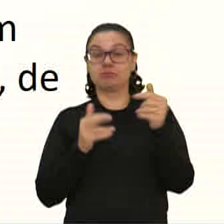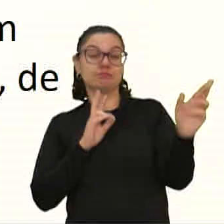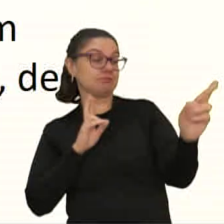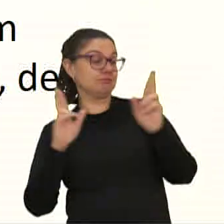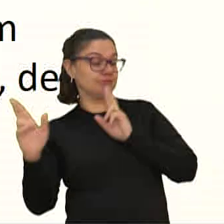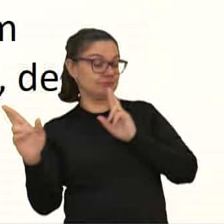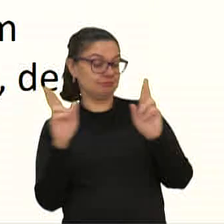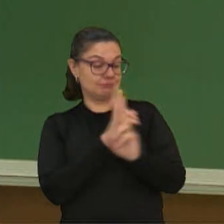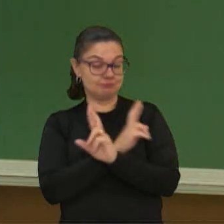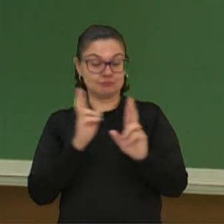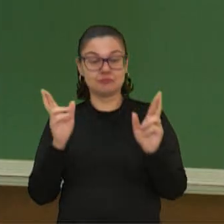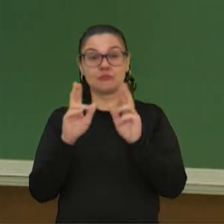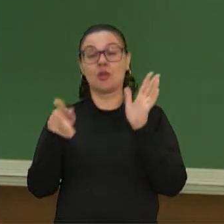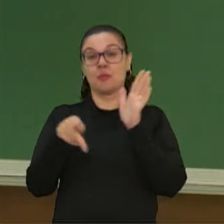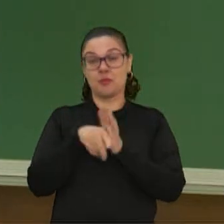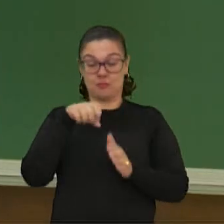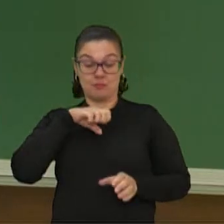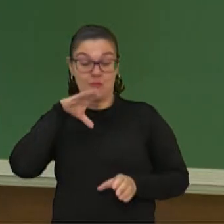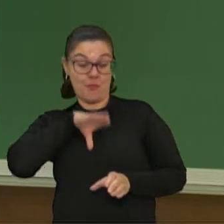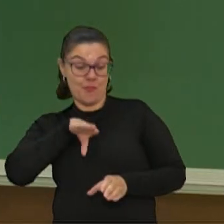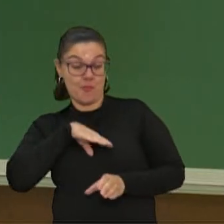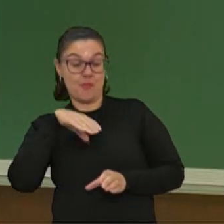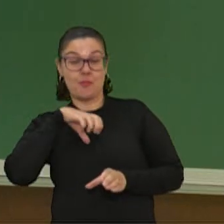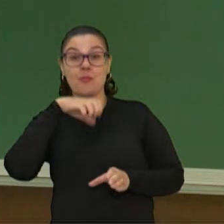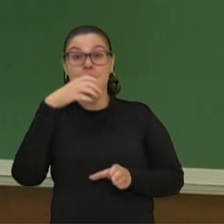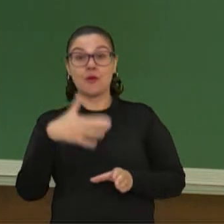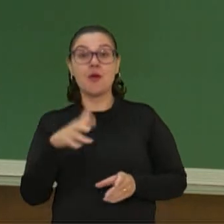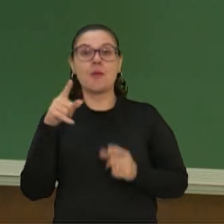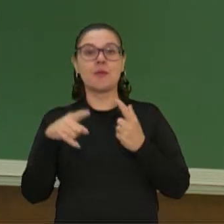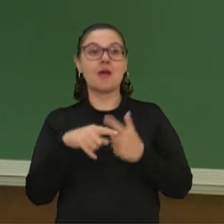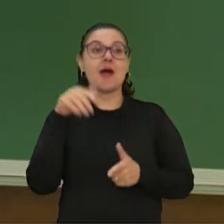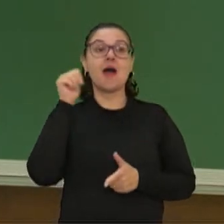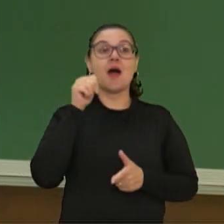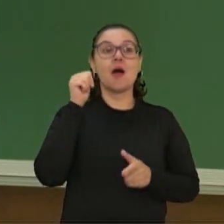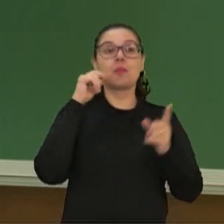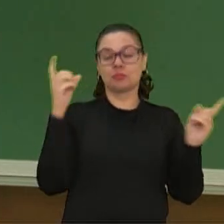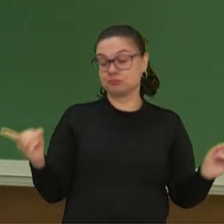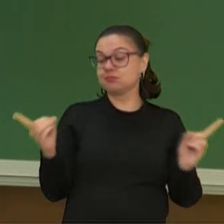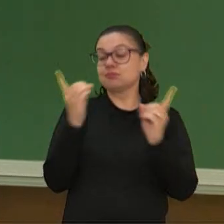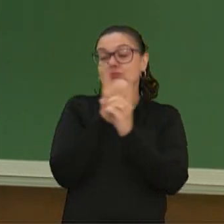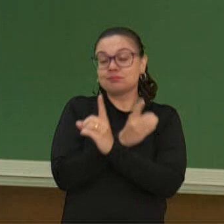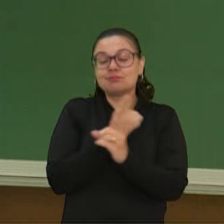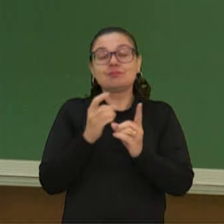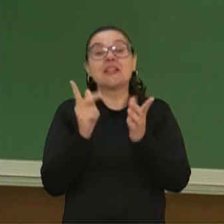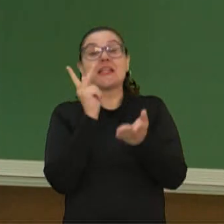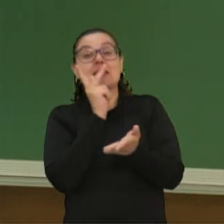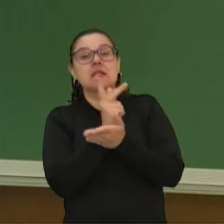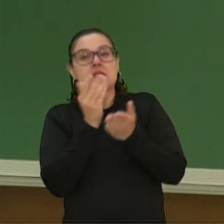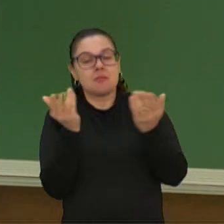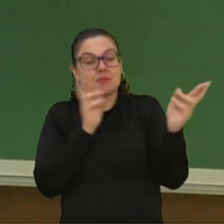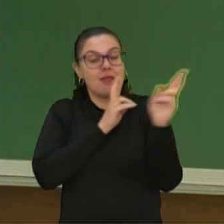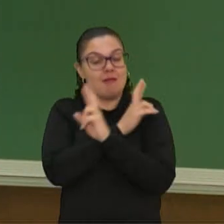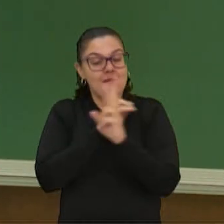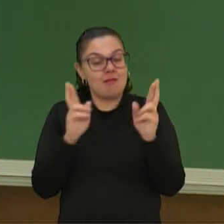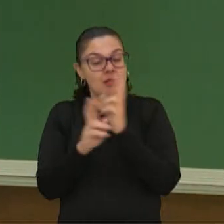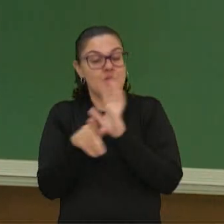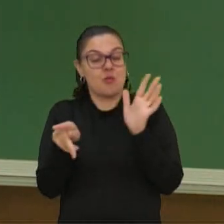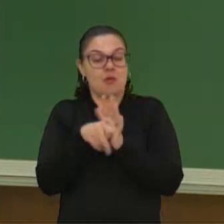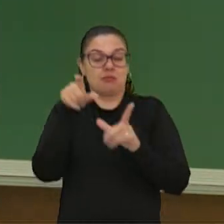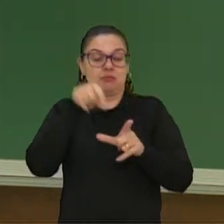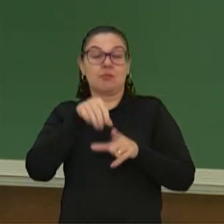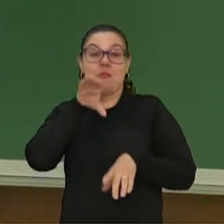com a tradição lusa, portuguesa. A Sicília dialogava profundamente com a literatura